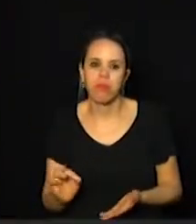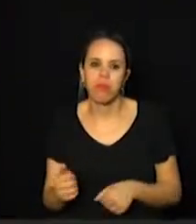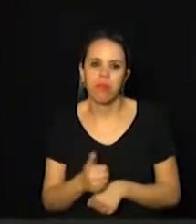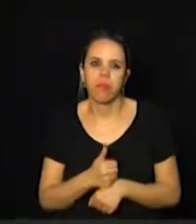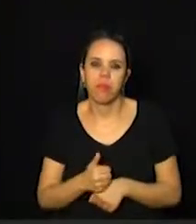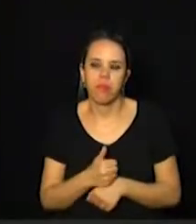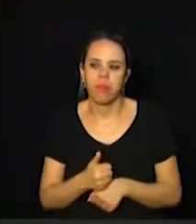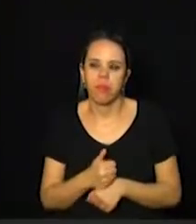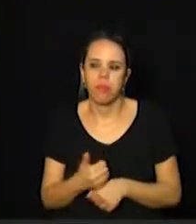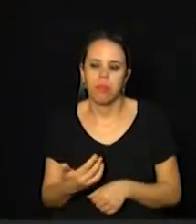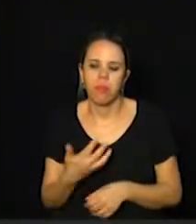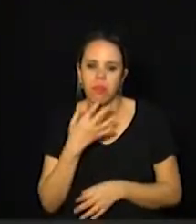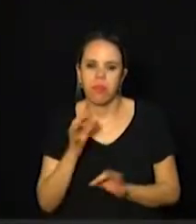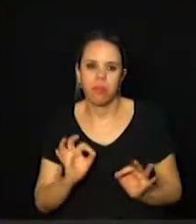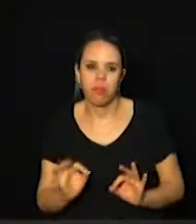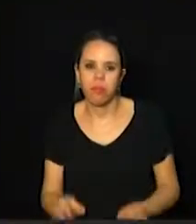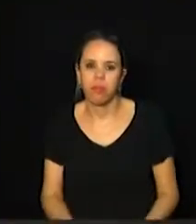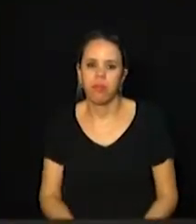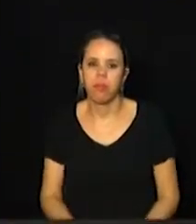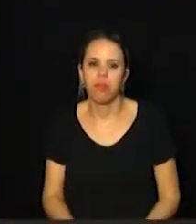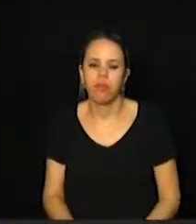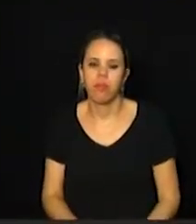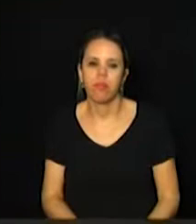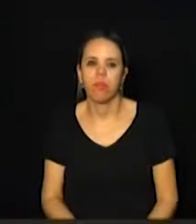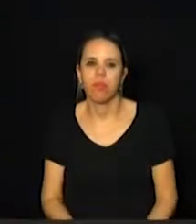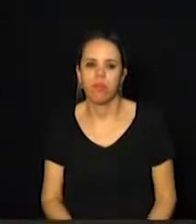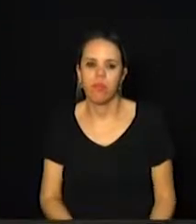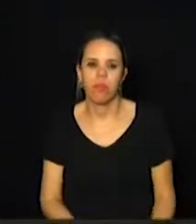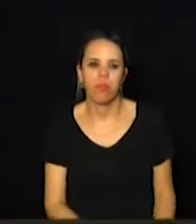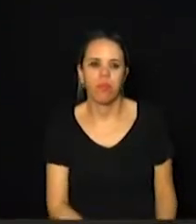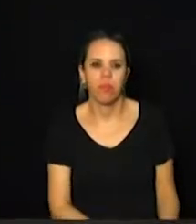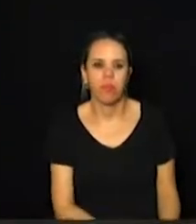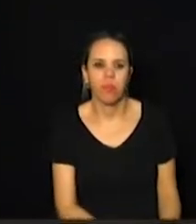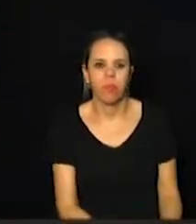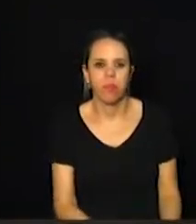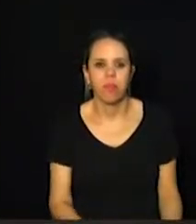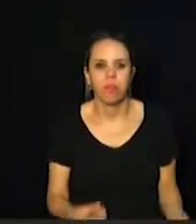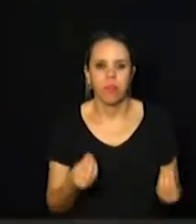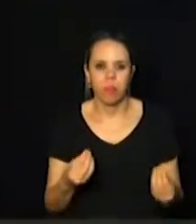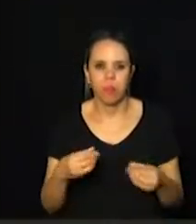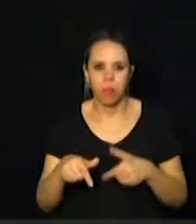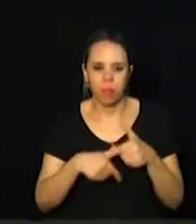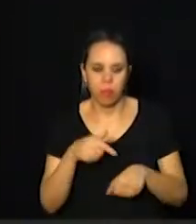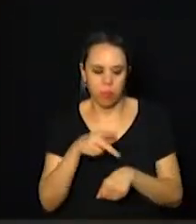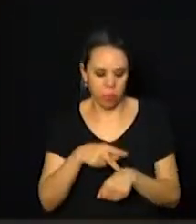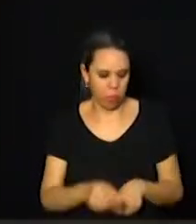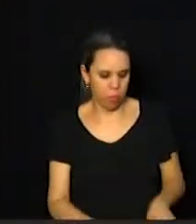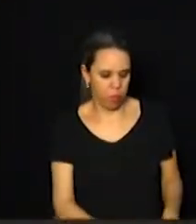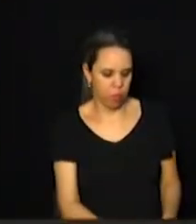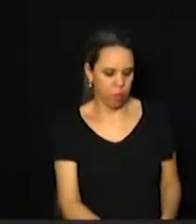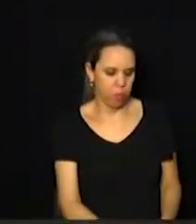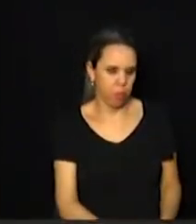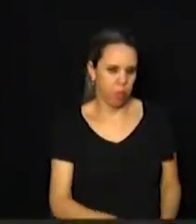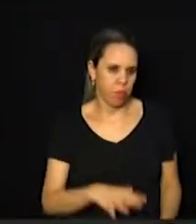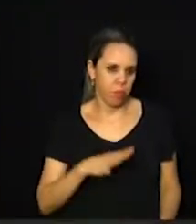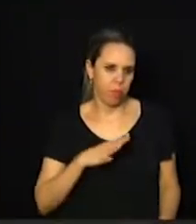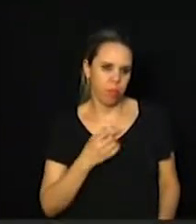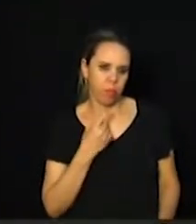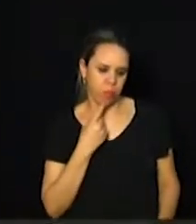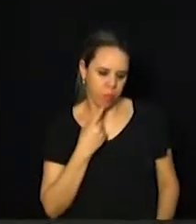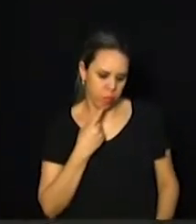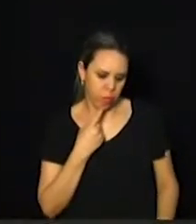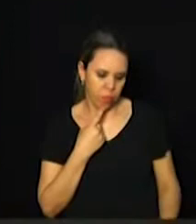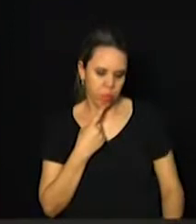categoria ela desconhece como que está realmente o trabalho no nosso país na cidade de